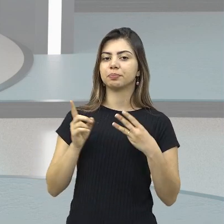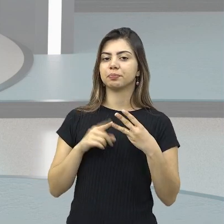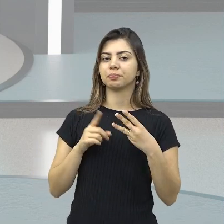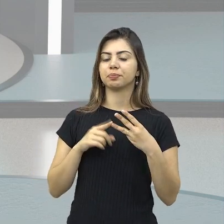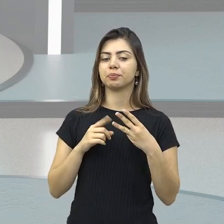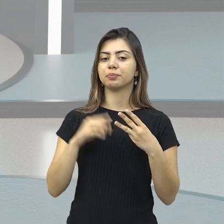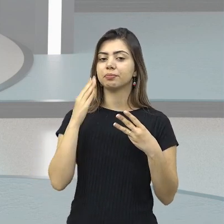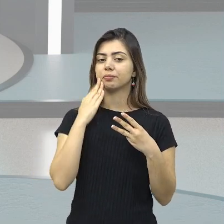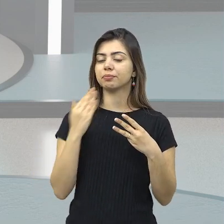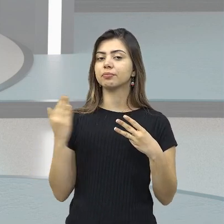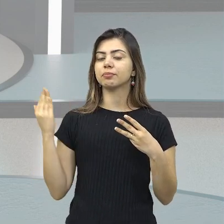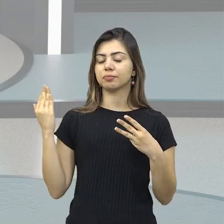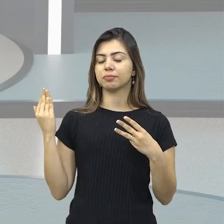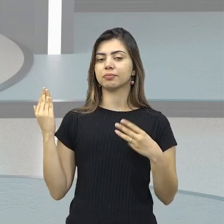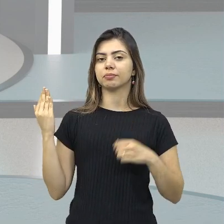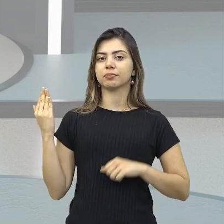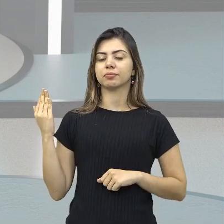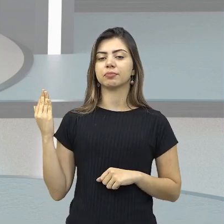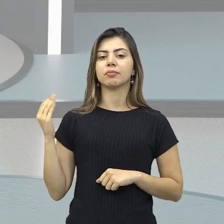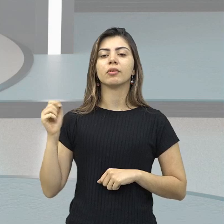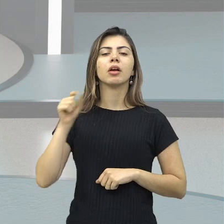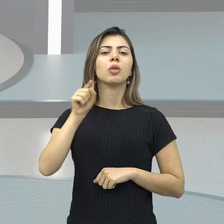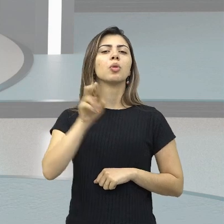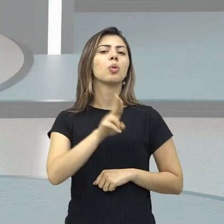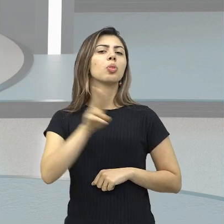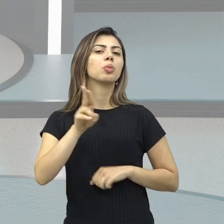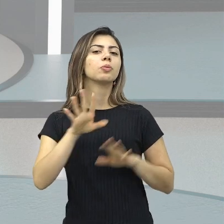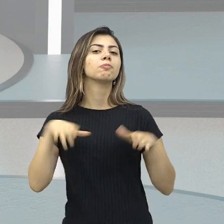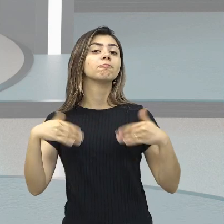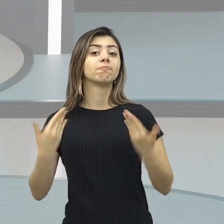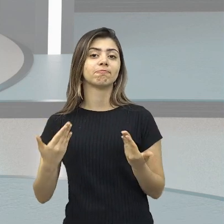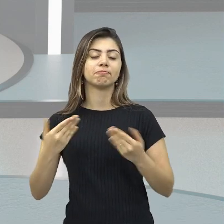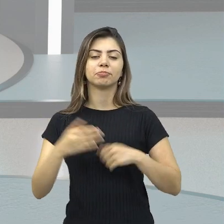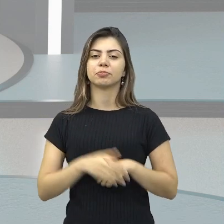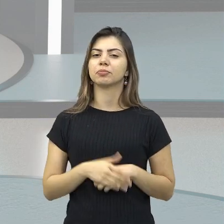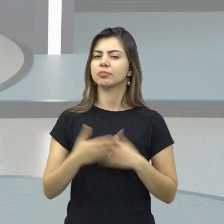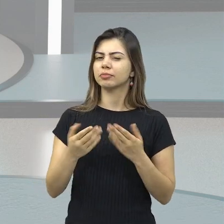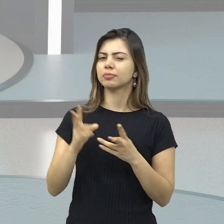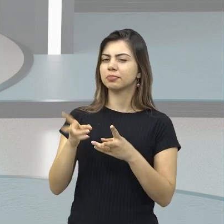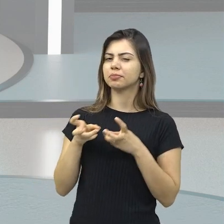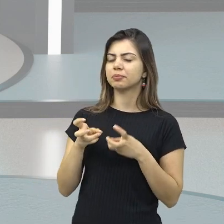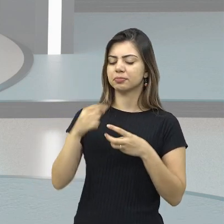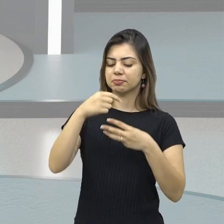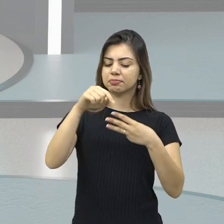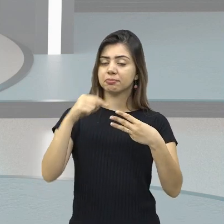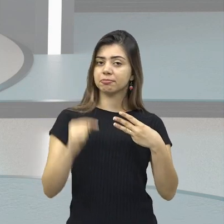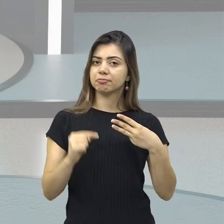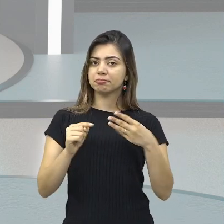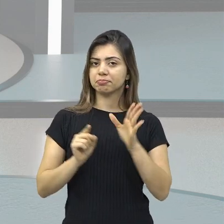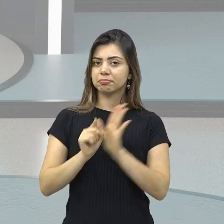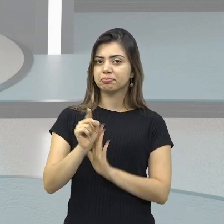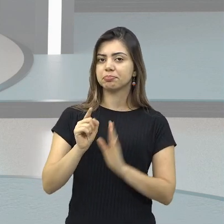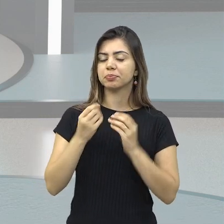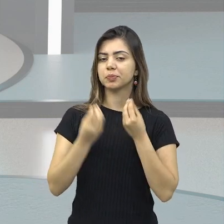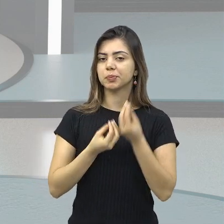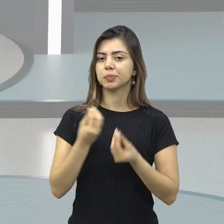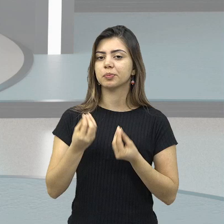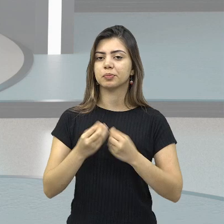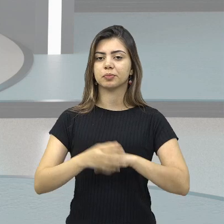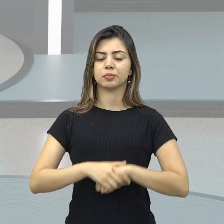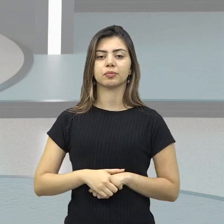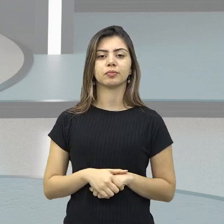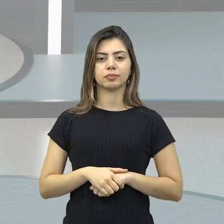por último, what's your name? Qual é o seu nome? Repare que essas informações, essas perguntas e